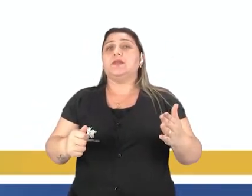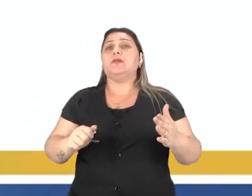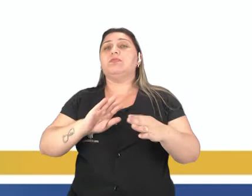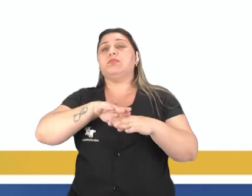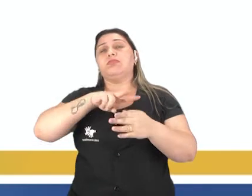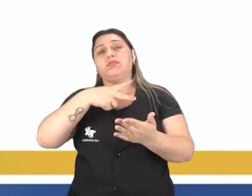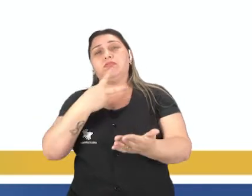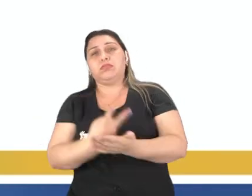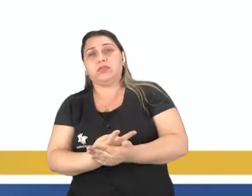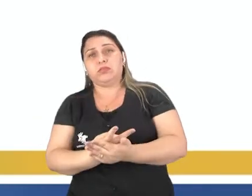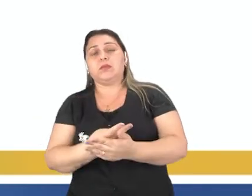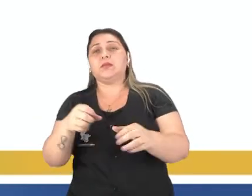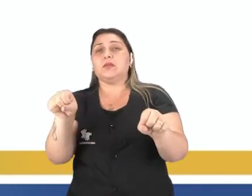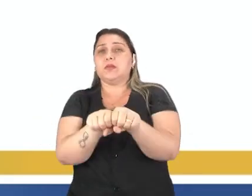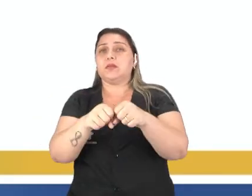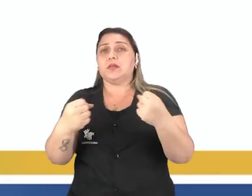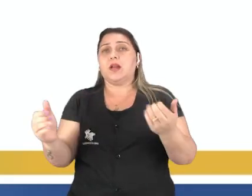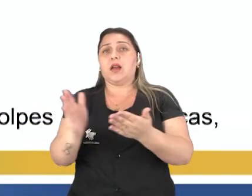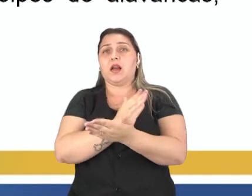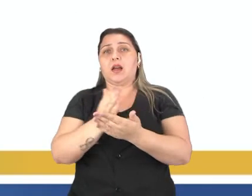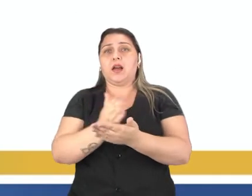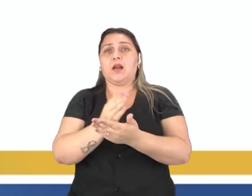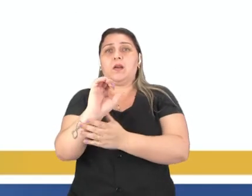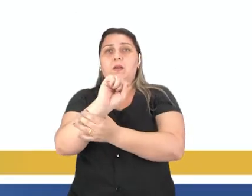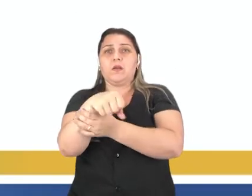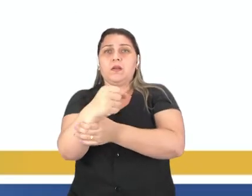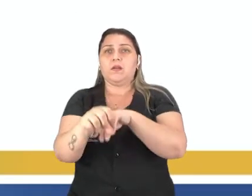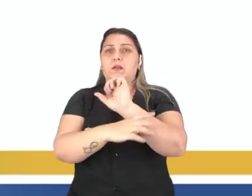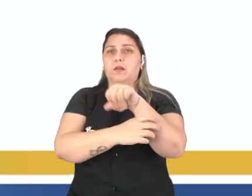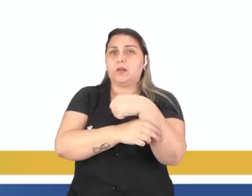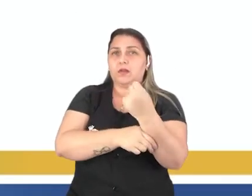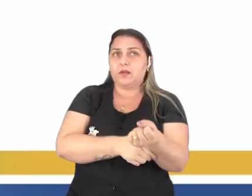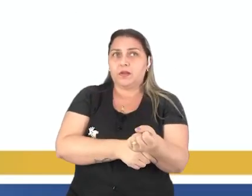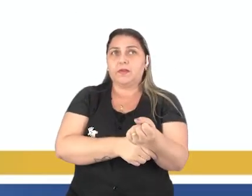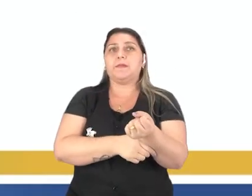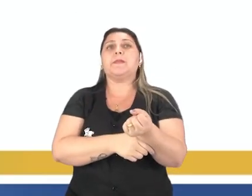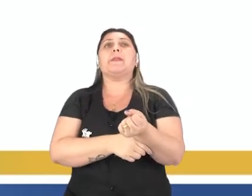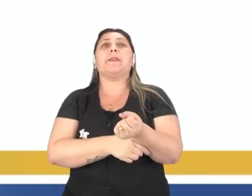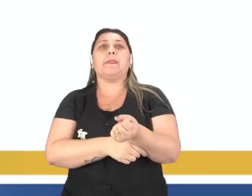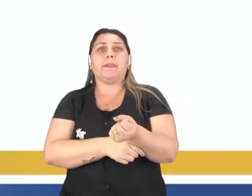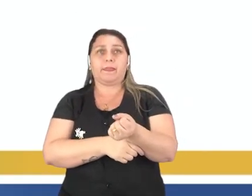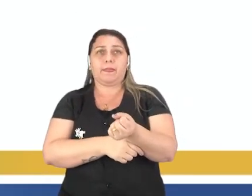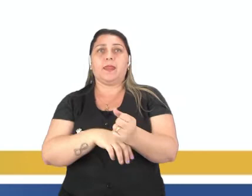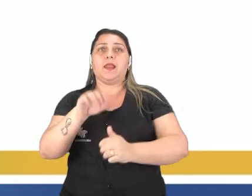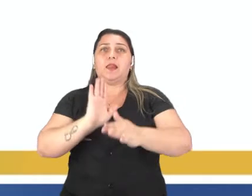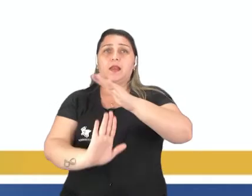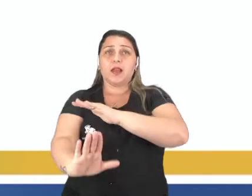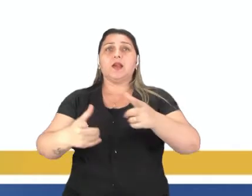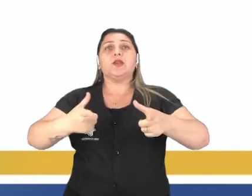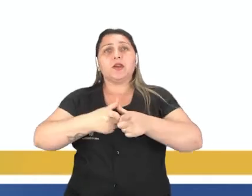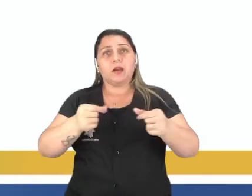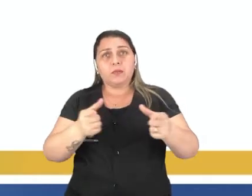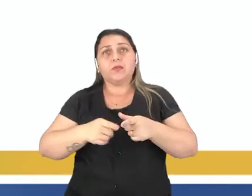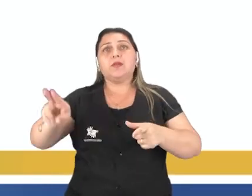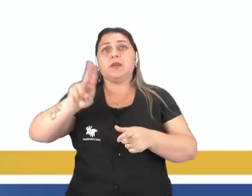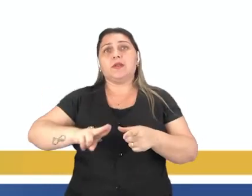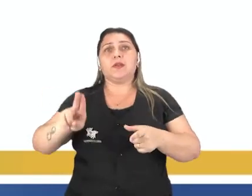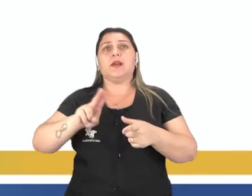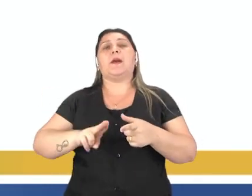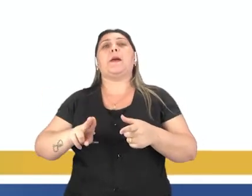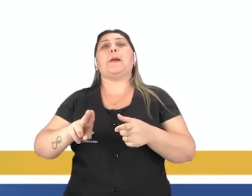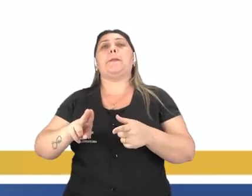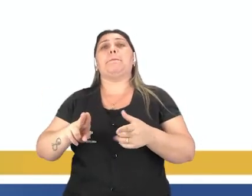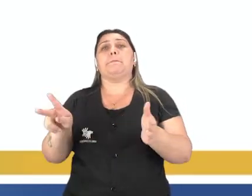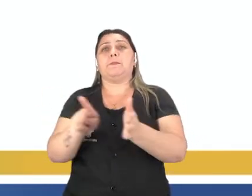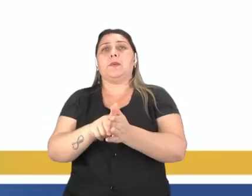desmaiar ou quebrando-lhe alguma articulação, né? É uma arte marcial japonesa que utiliza